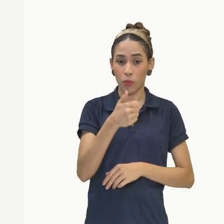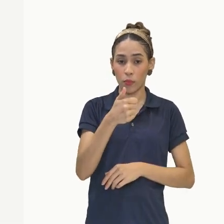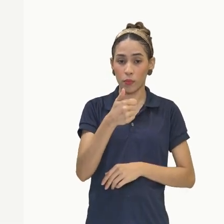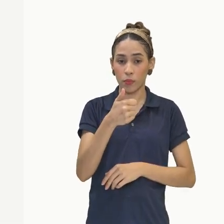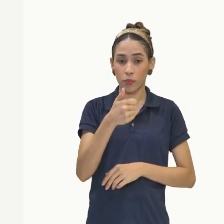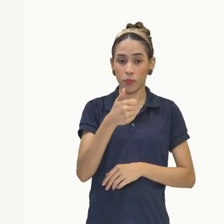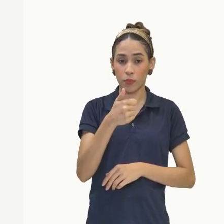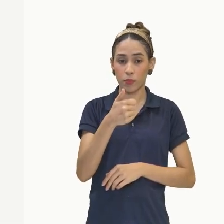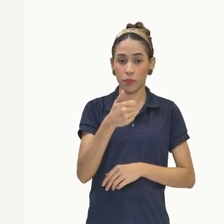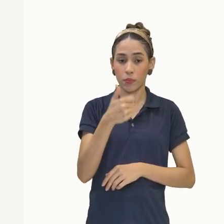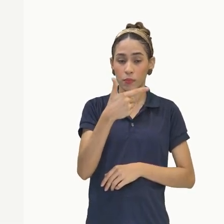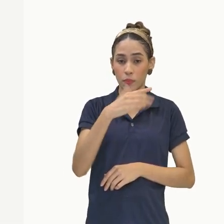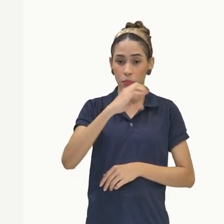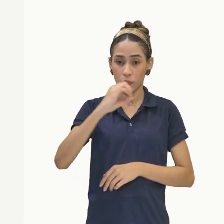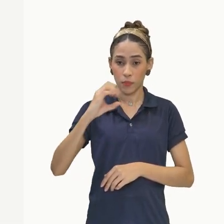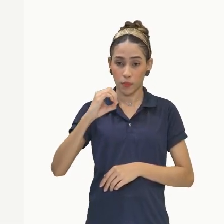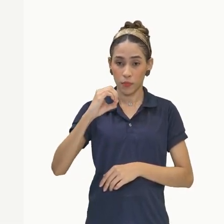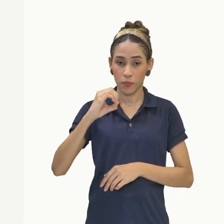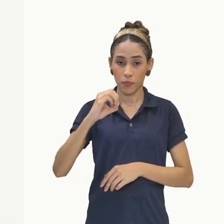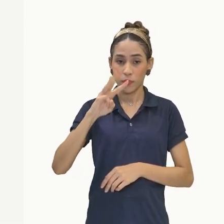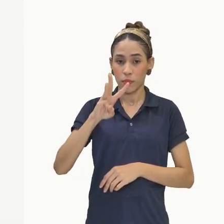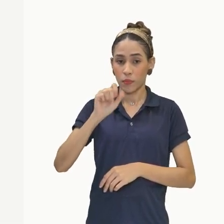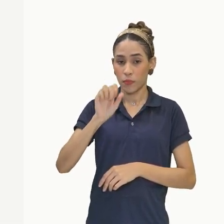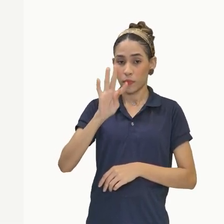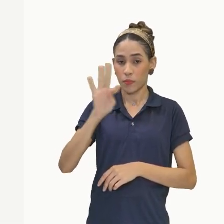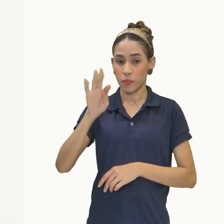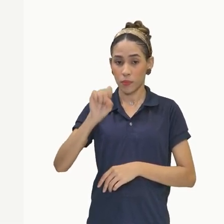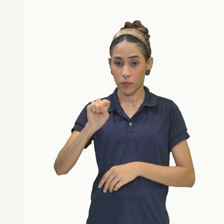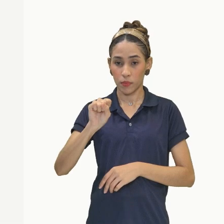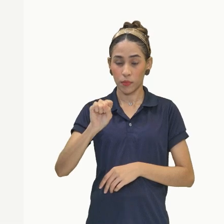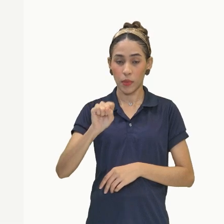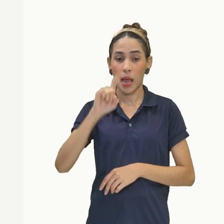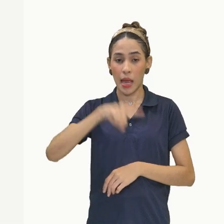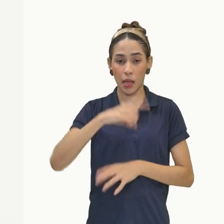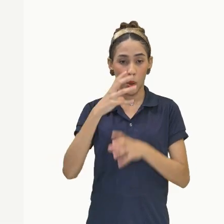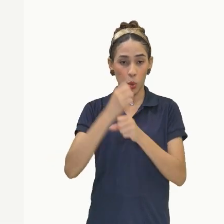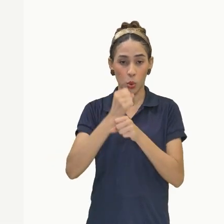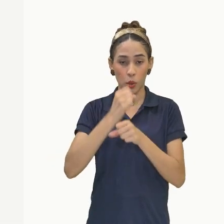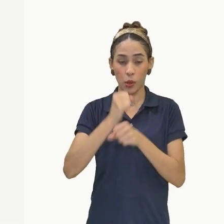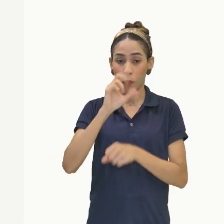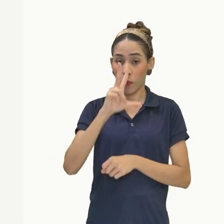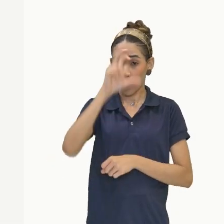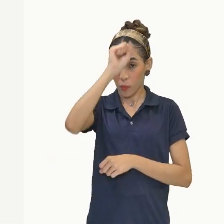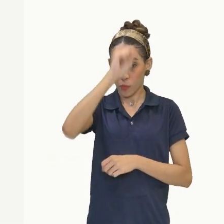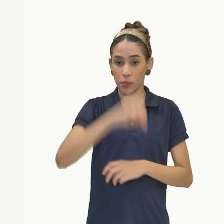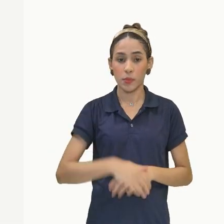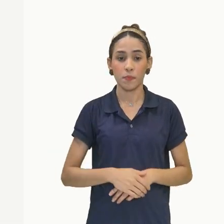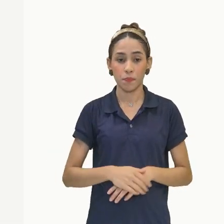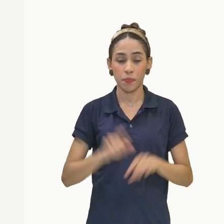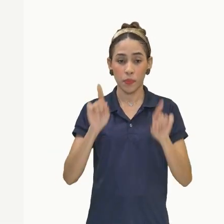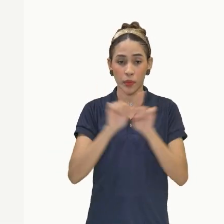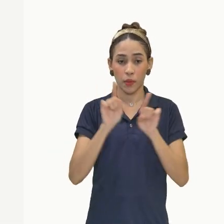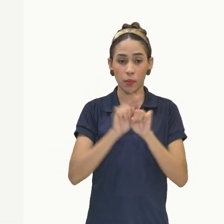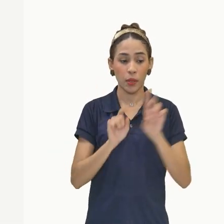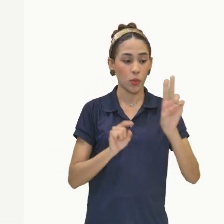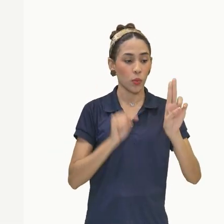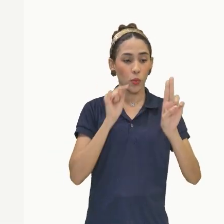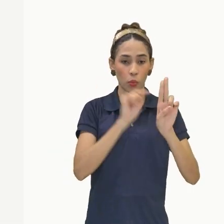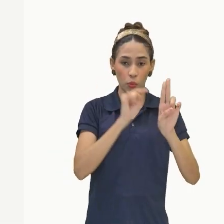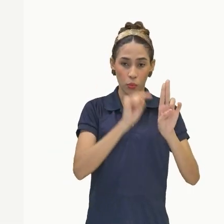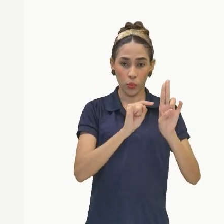gerador tem uma potência de 1.200 watts. É a potência total. Ele me falou também que ele está ligado numa tensão